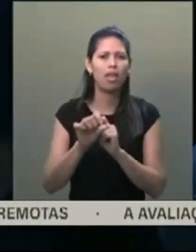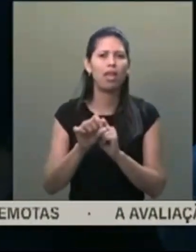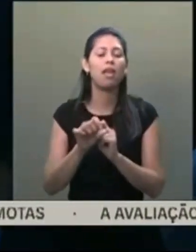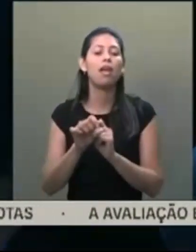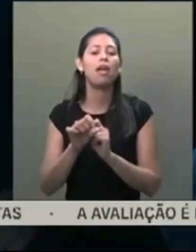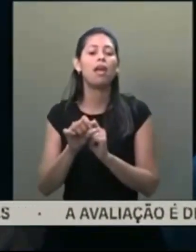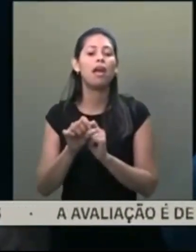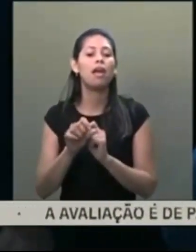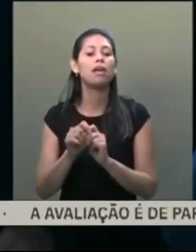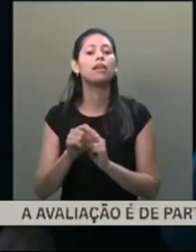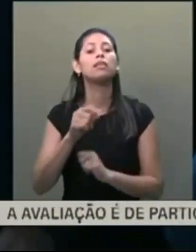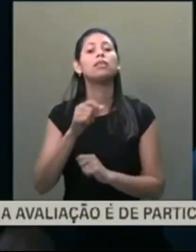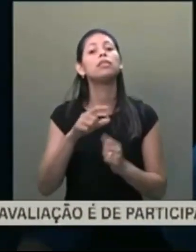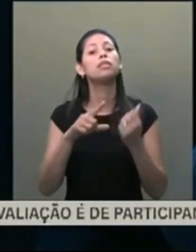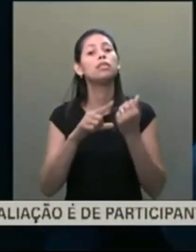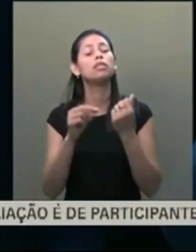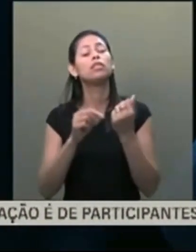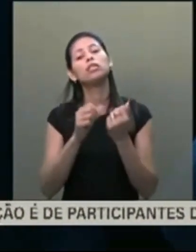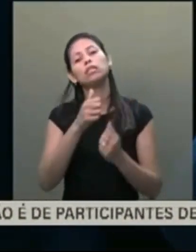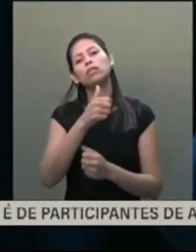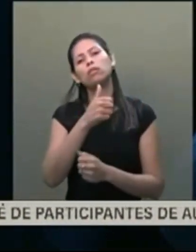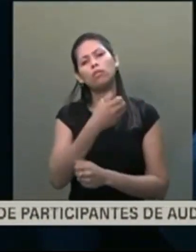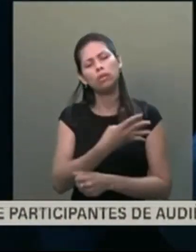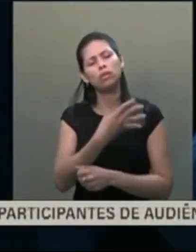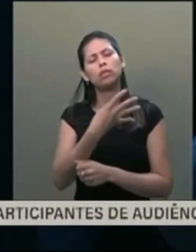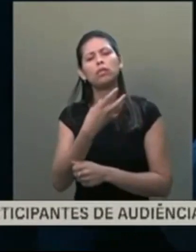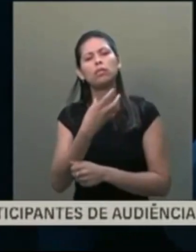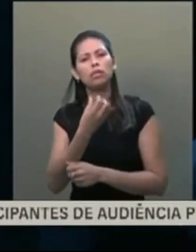Seção 458,